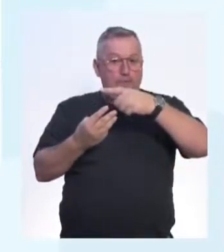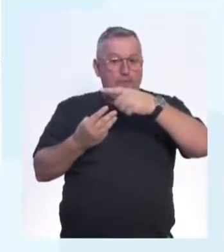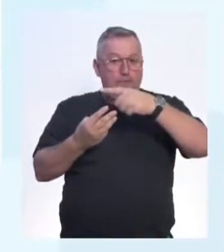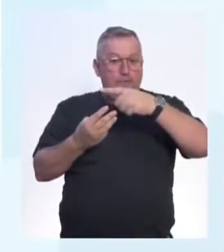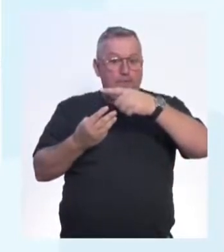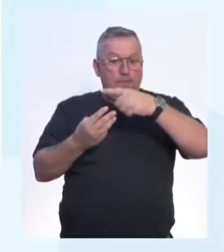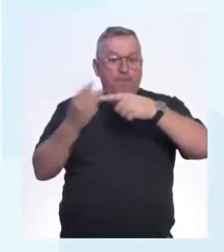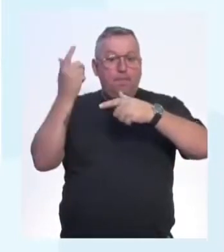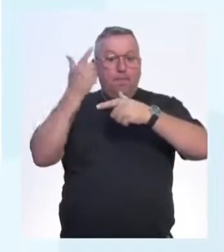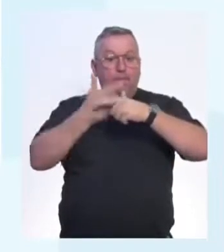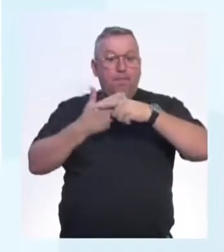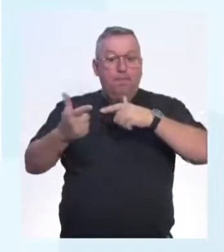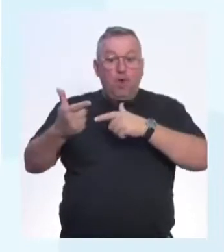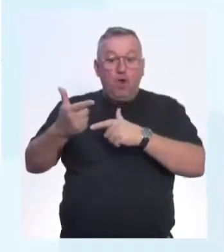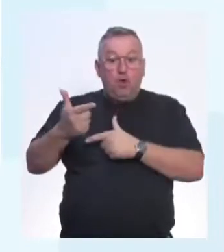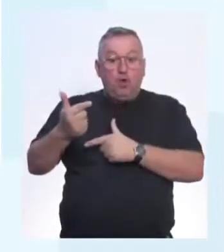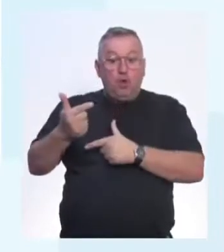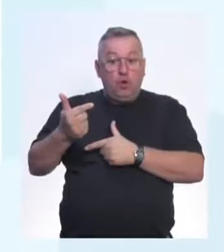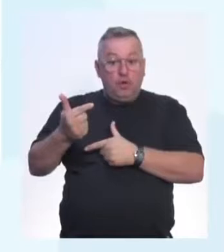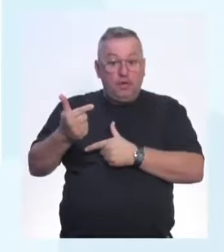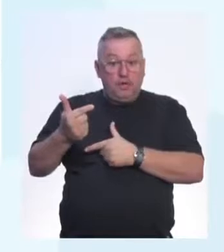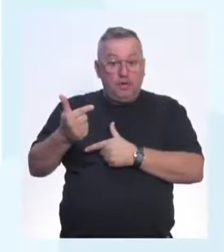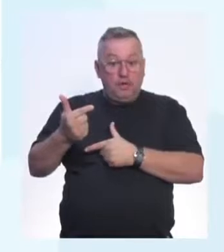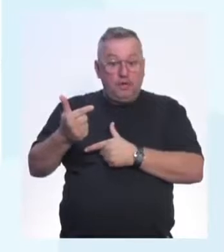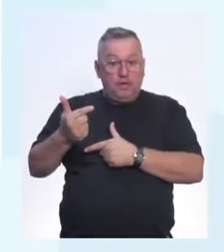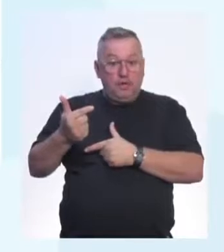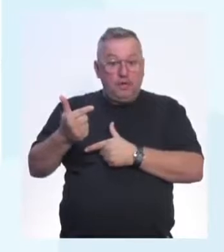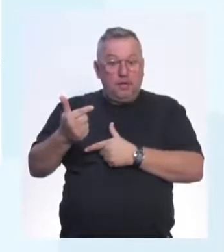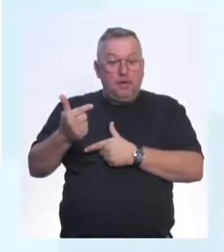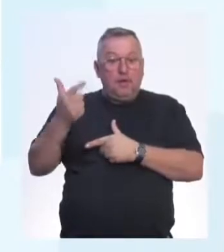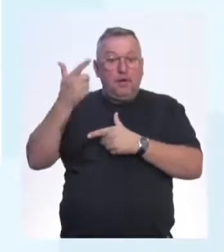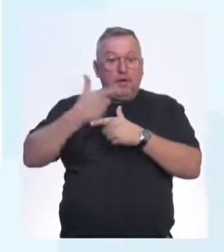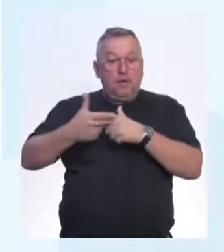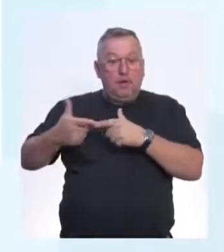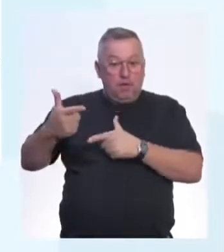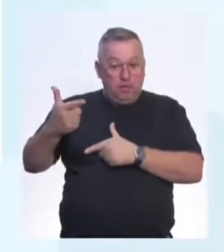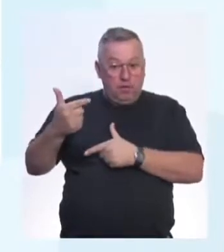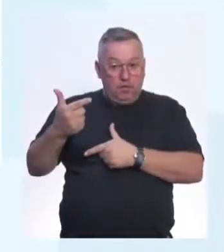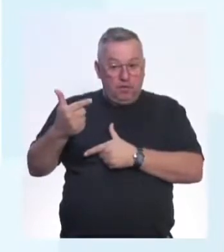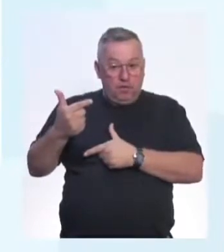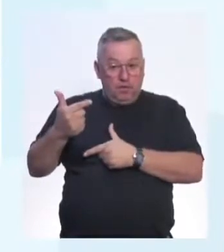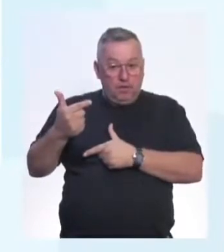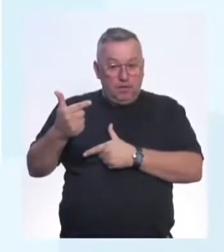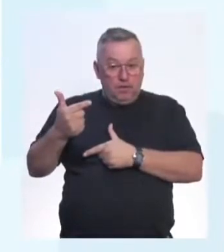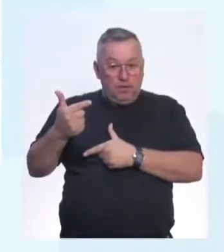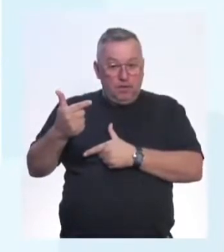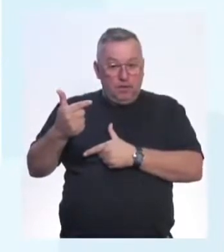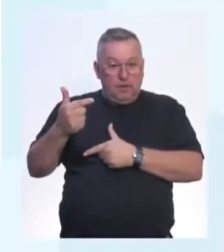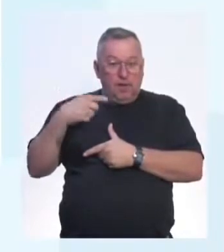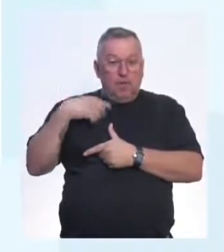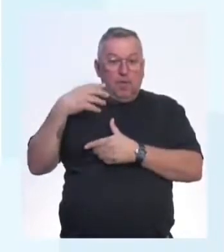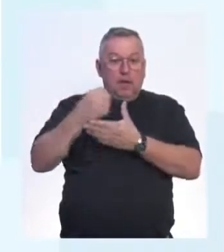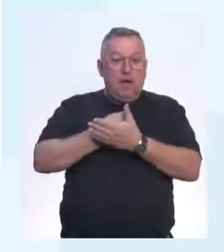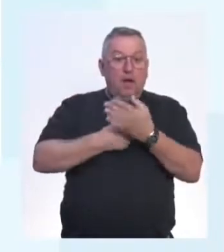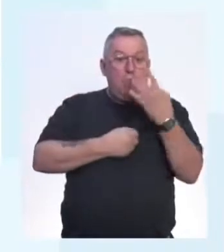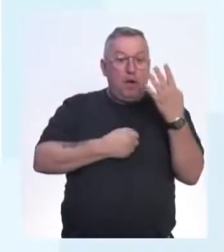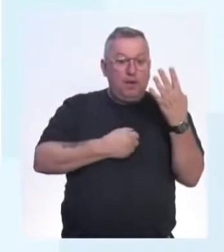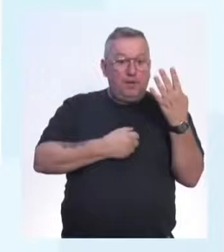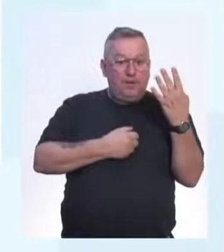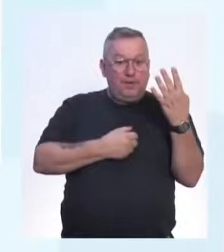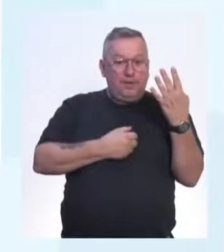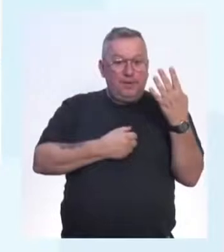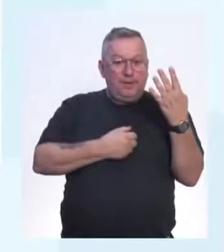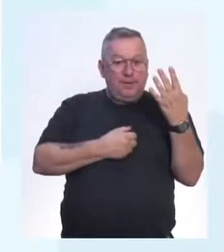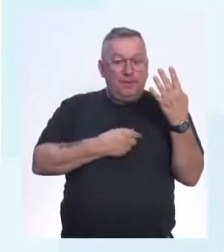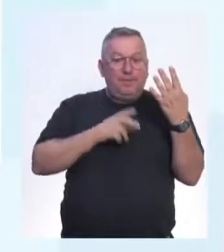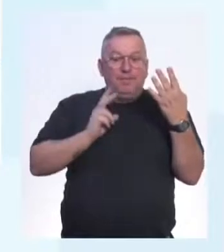e eu dividi ele em 12 partes. Dividindo ele em 12 partes lá, colocando, eu vou pegar 4 partes. A